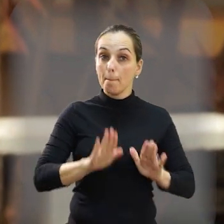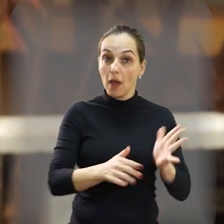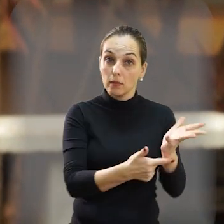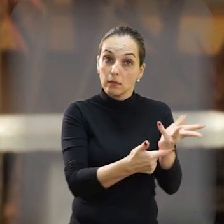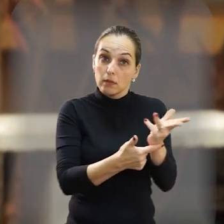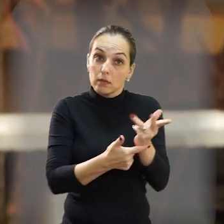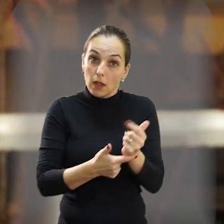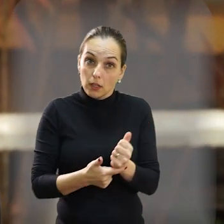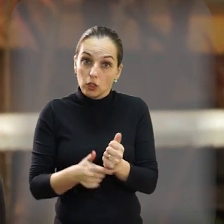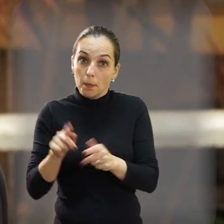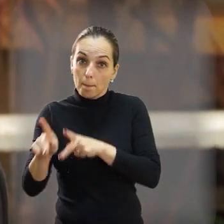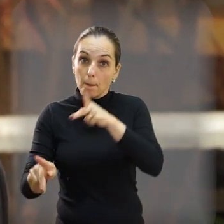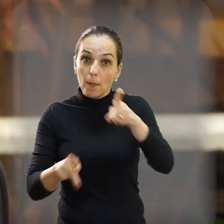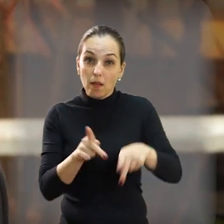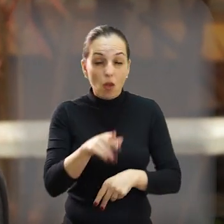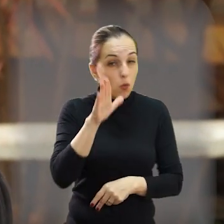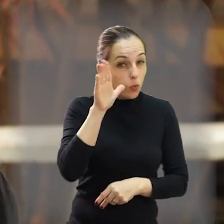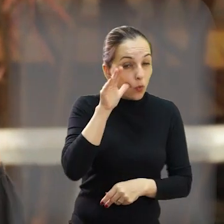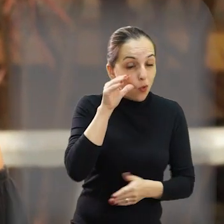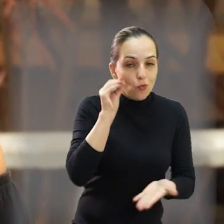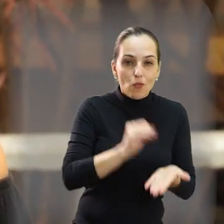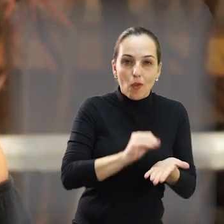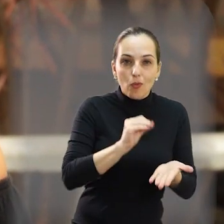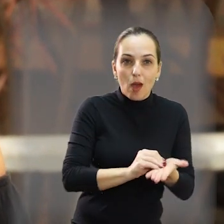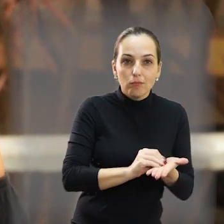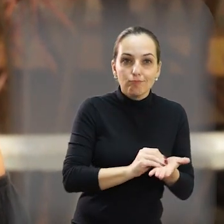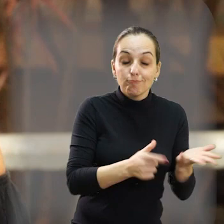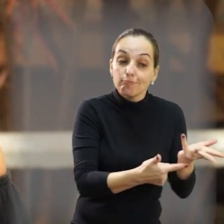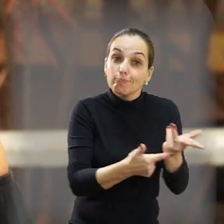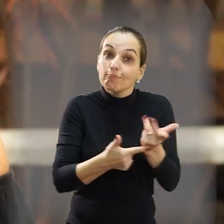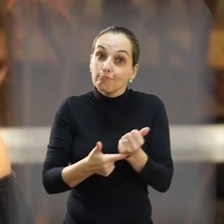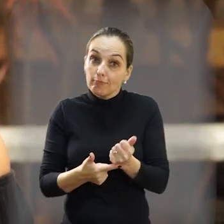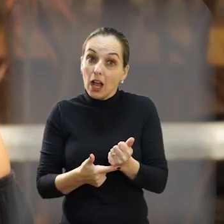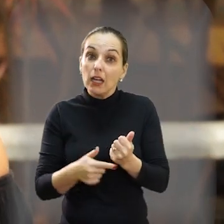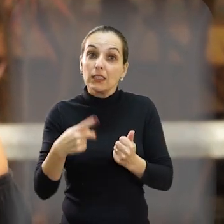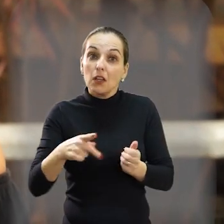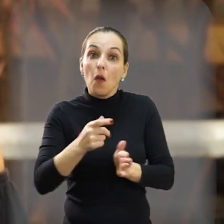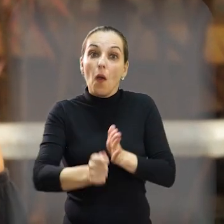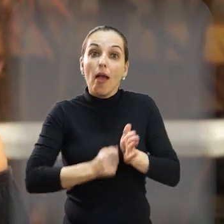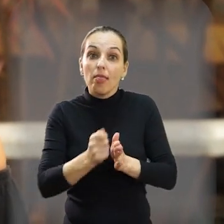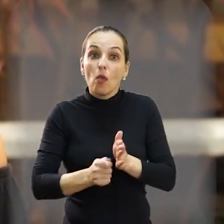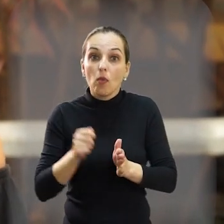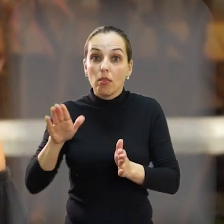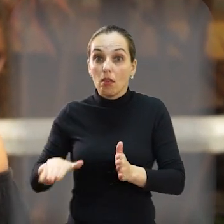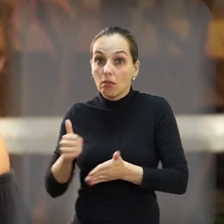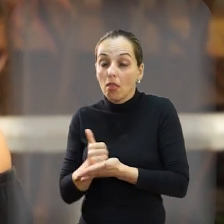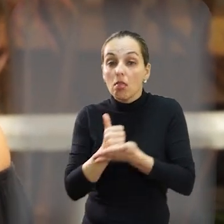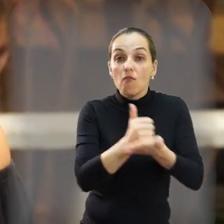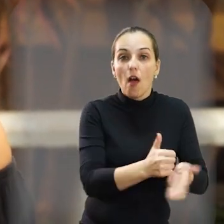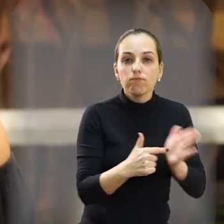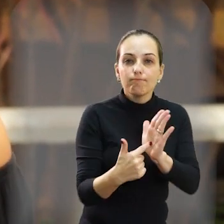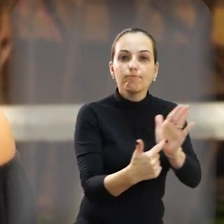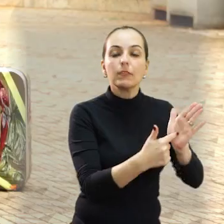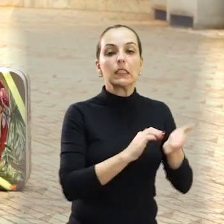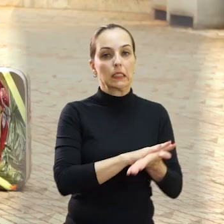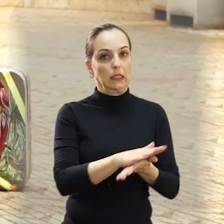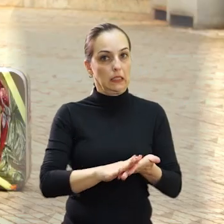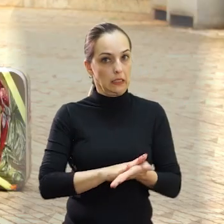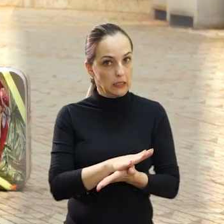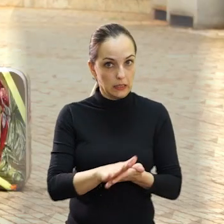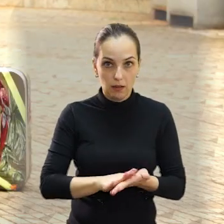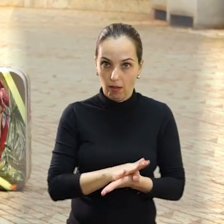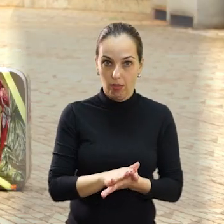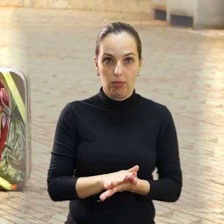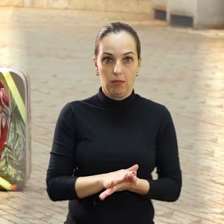fortalecidos entre eles. O que falta mesmo, eu acredito que é um pouco mais de interesse da própria população, em